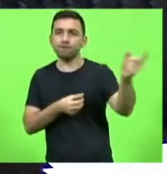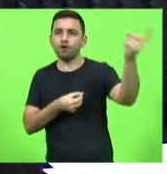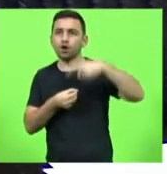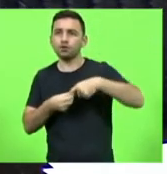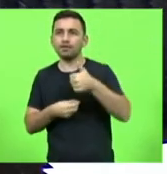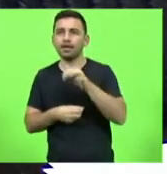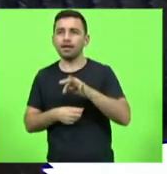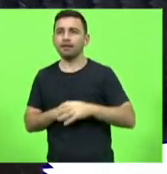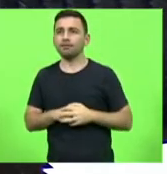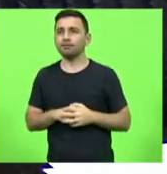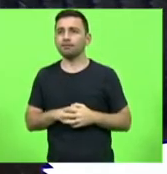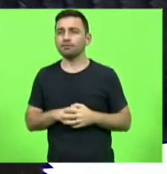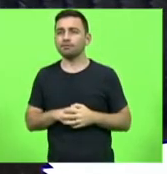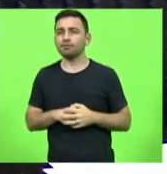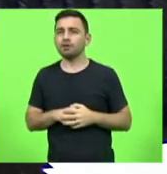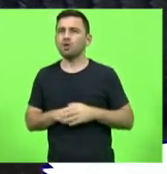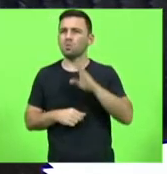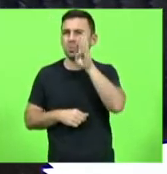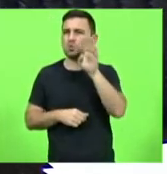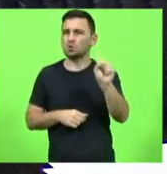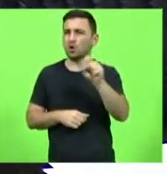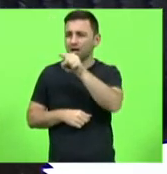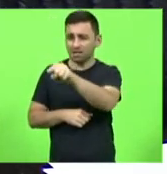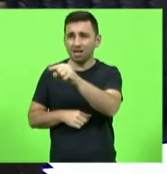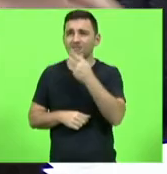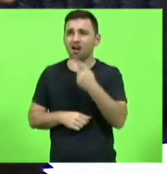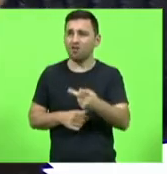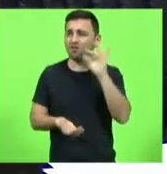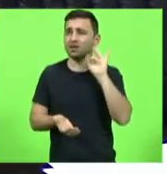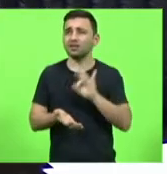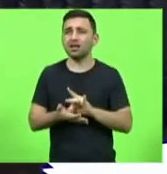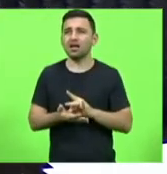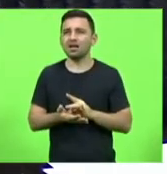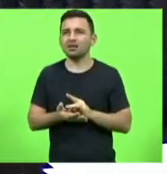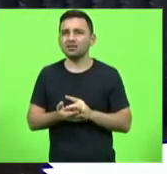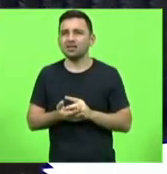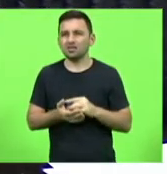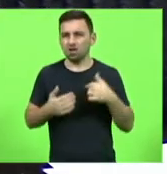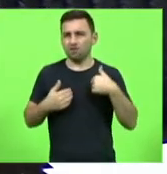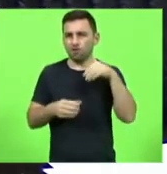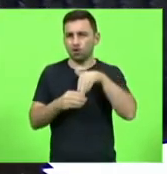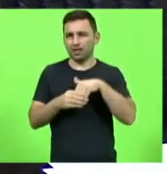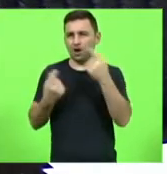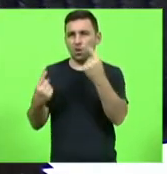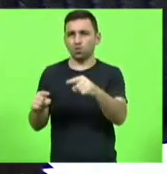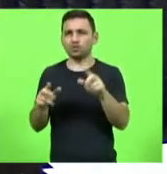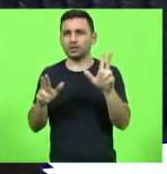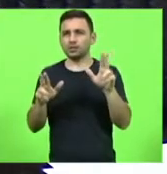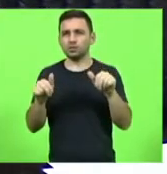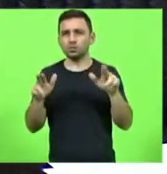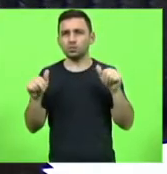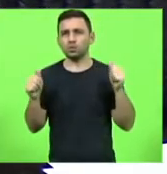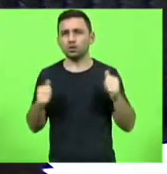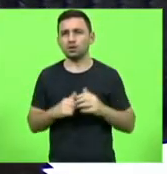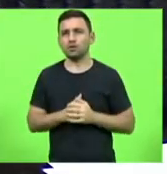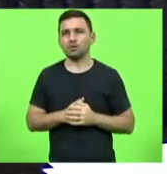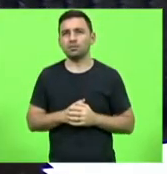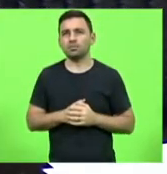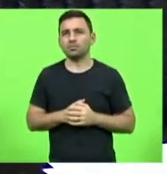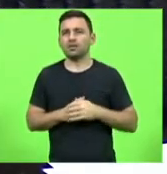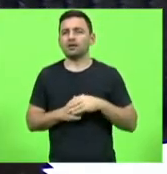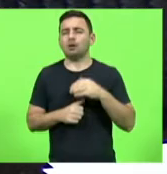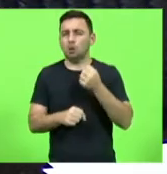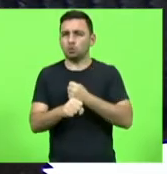100. É bem, o Bruno falou a verdade. Estamos, claro que ninguém aqui vai votar contra. É a 470, uma obra